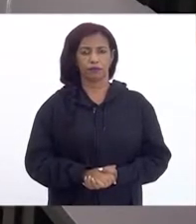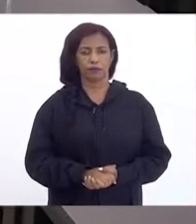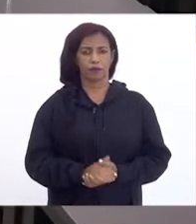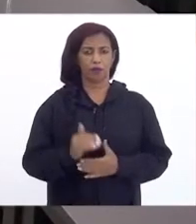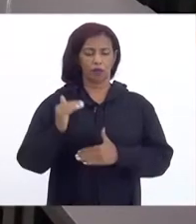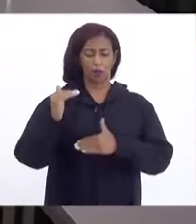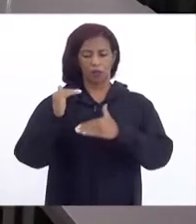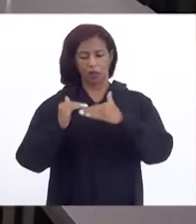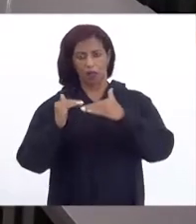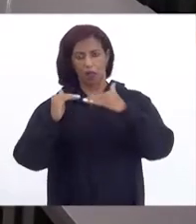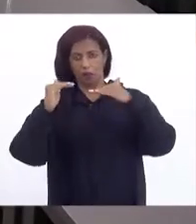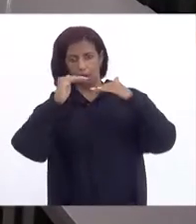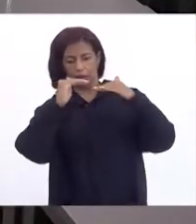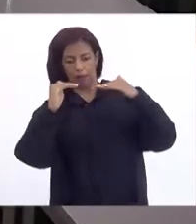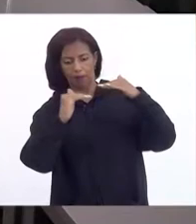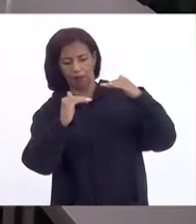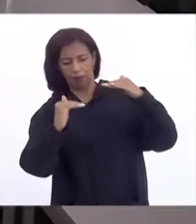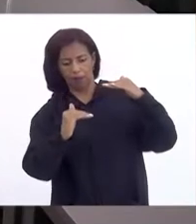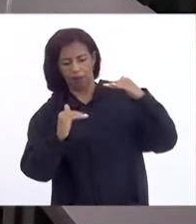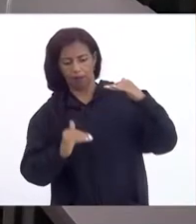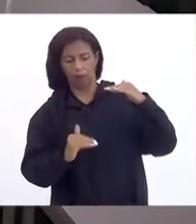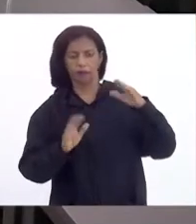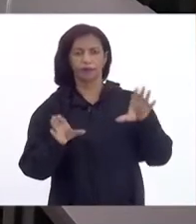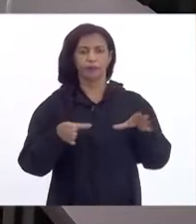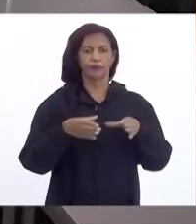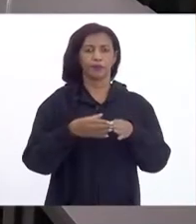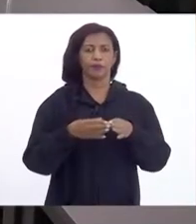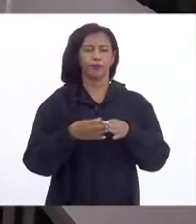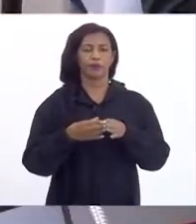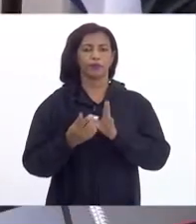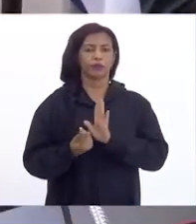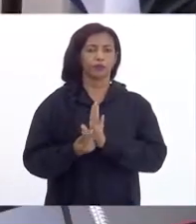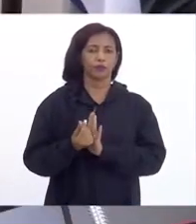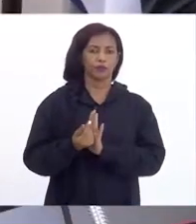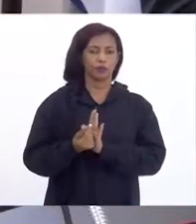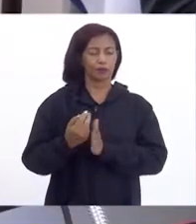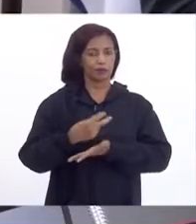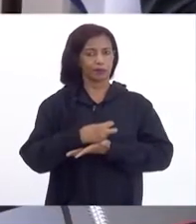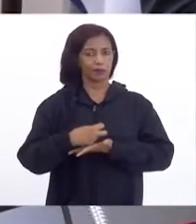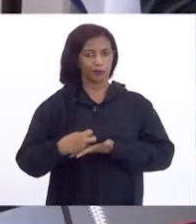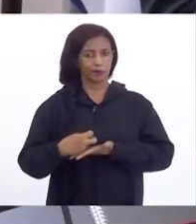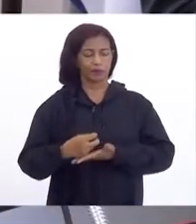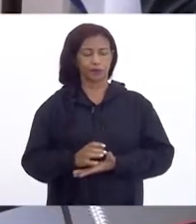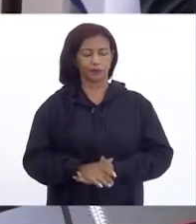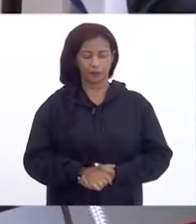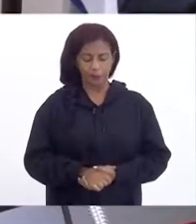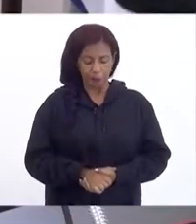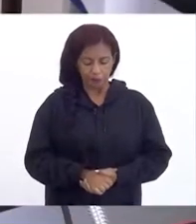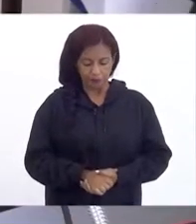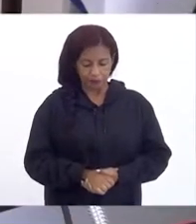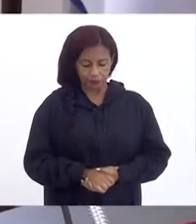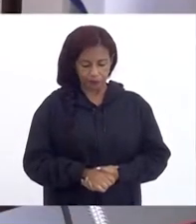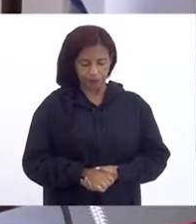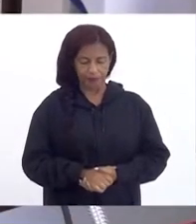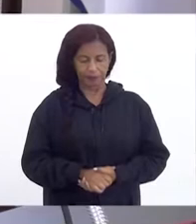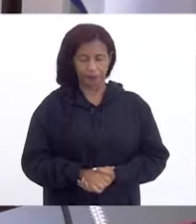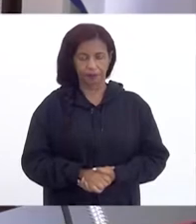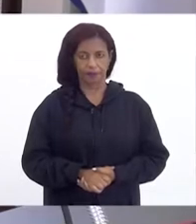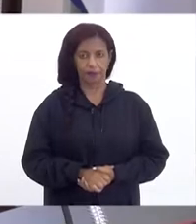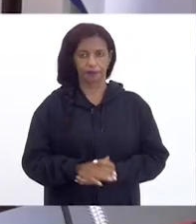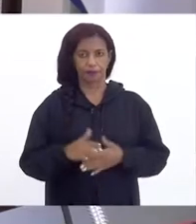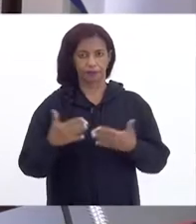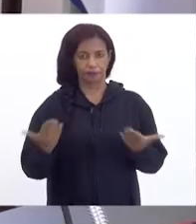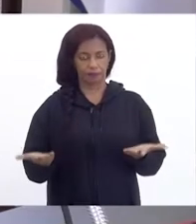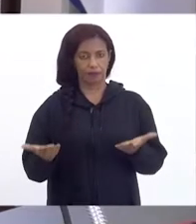hierarquicamente subordinada às comissões de orçamento e tributação. Então, dada